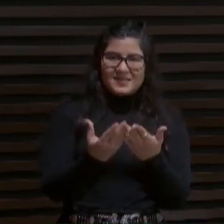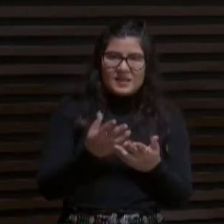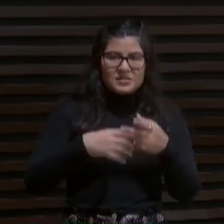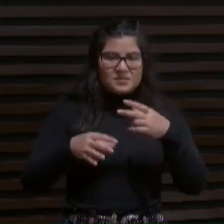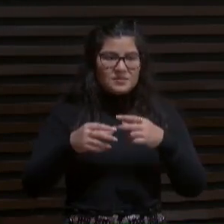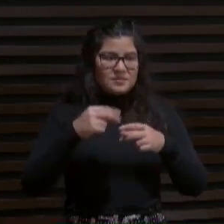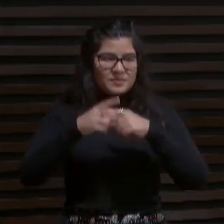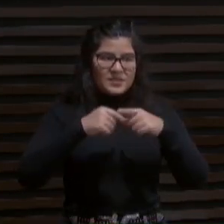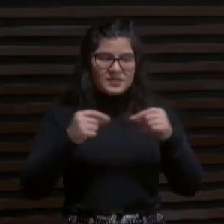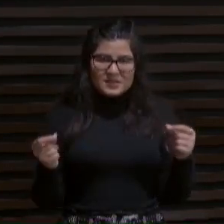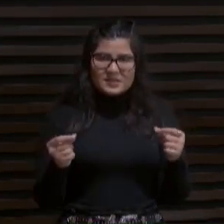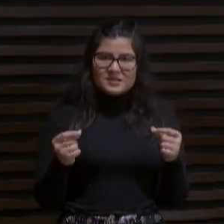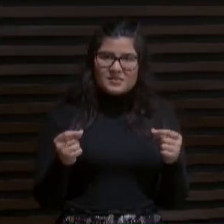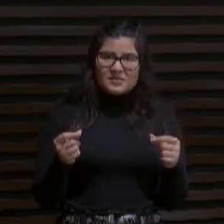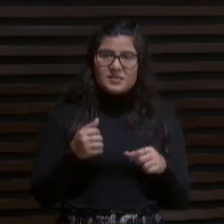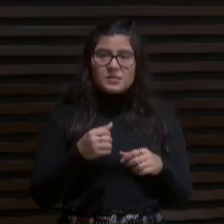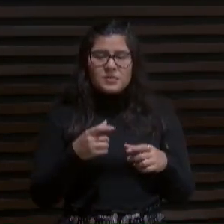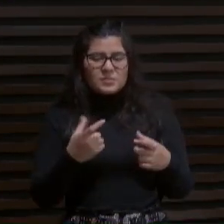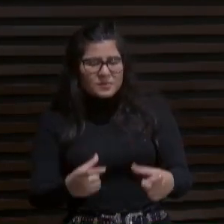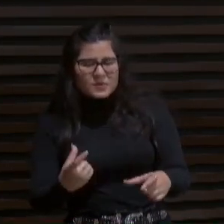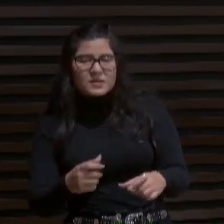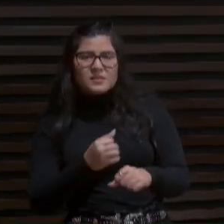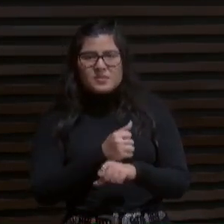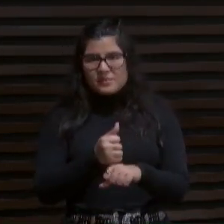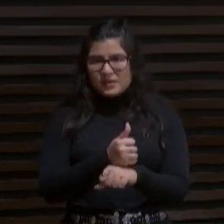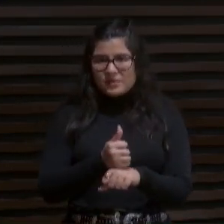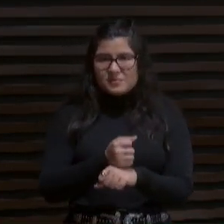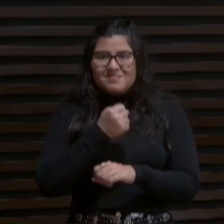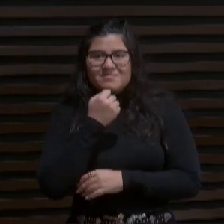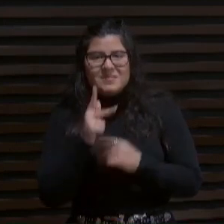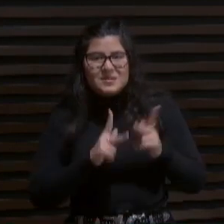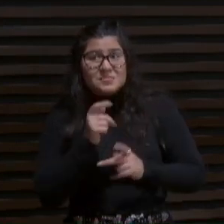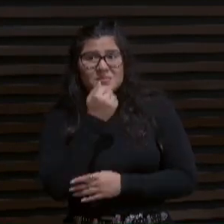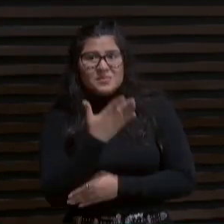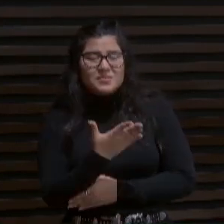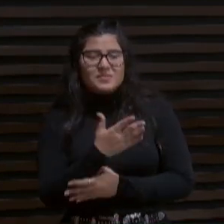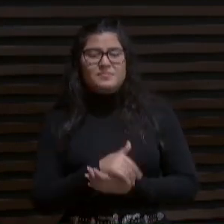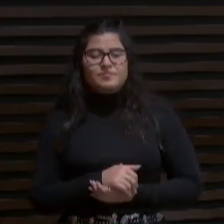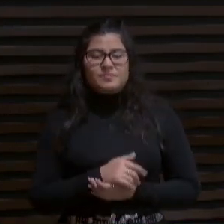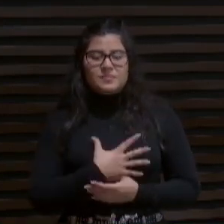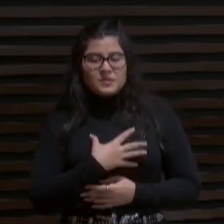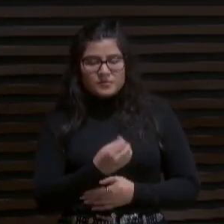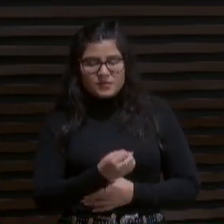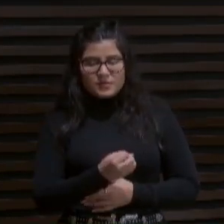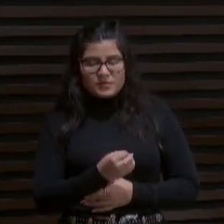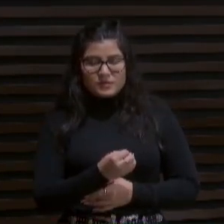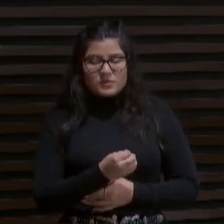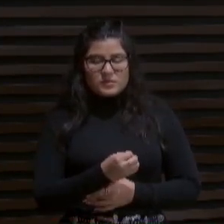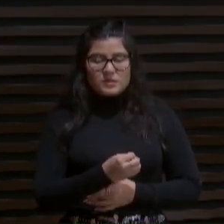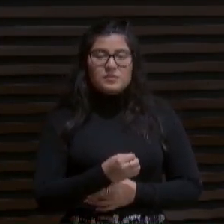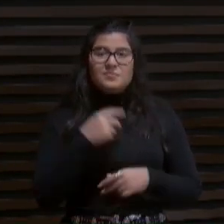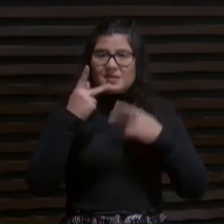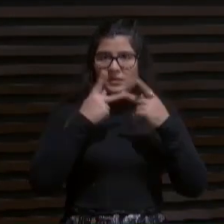para Abraão. Eles foram generosos com relação a isso. E a gente vê nos versículos 5 e 6 o seguinte: os filhos de Et responderam a Abraão dizendo: